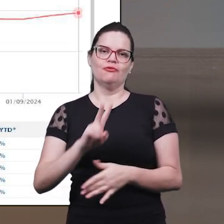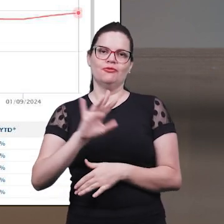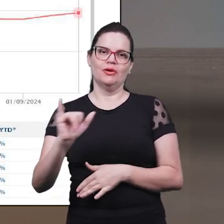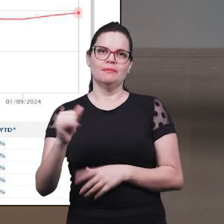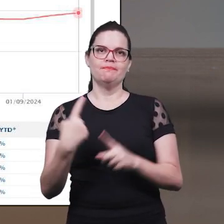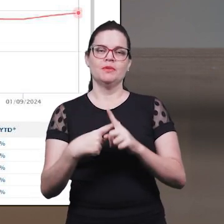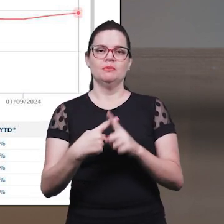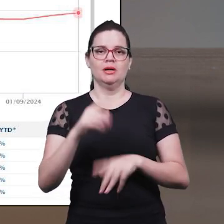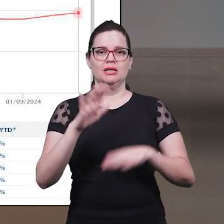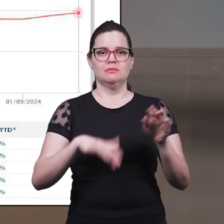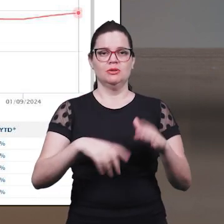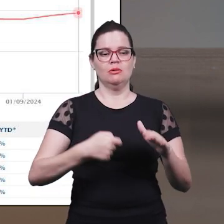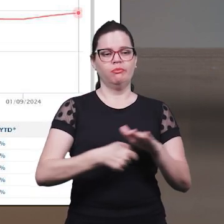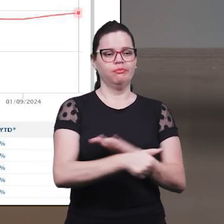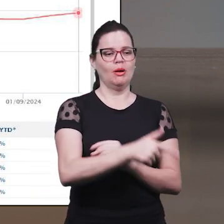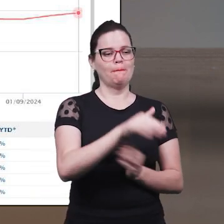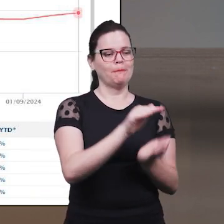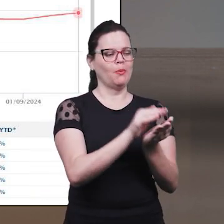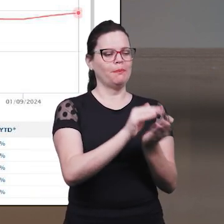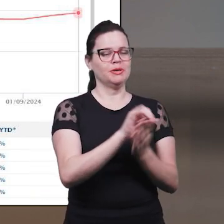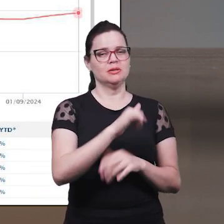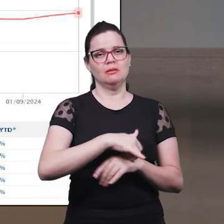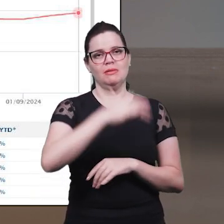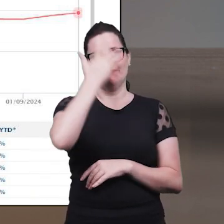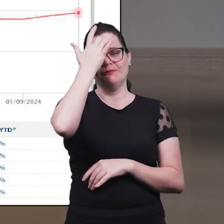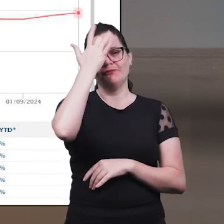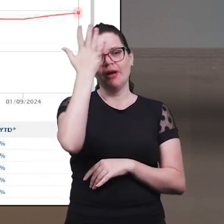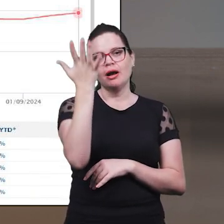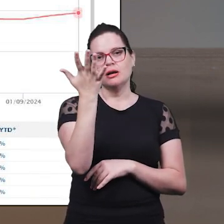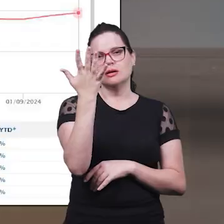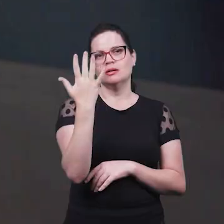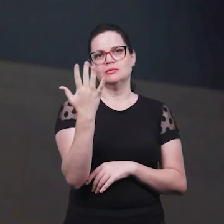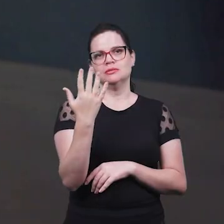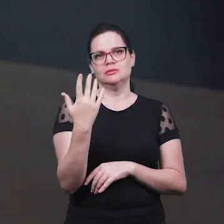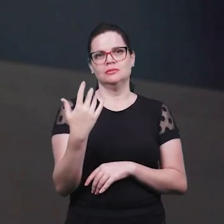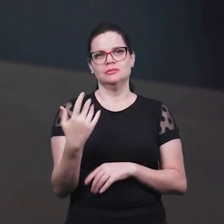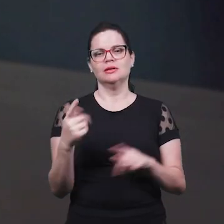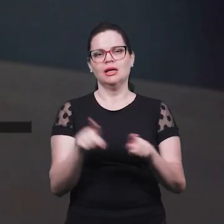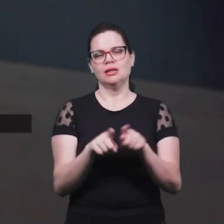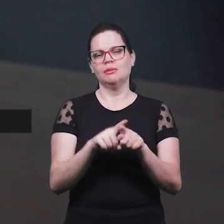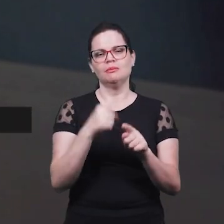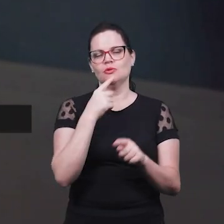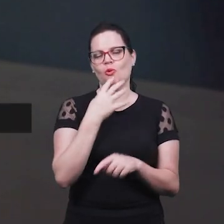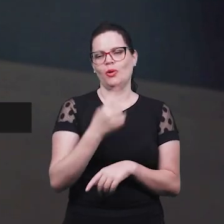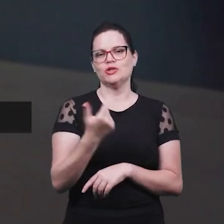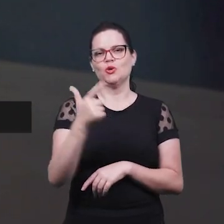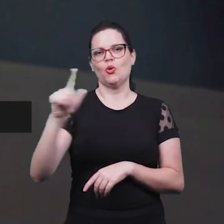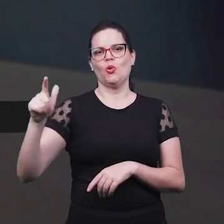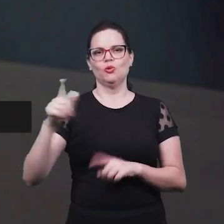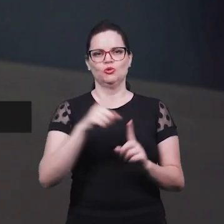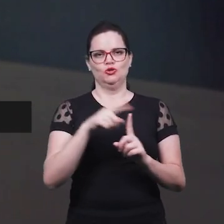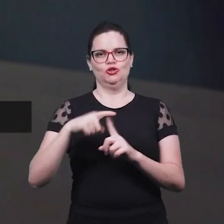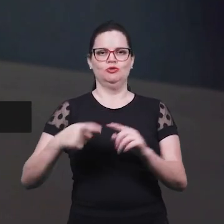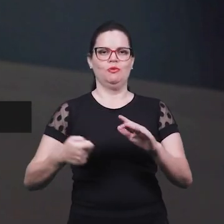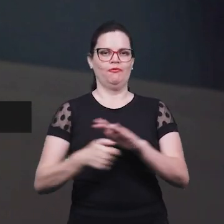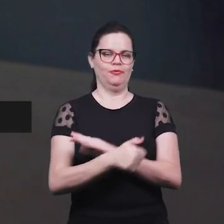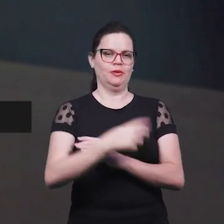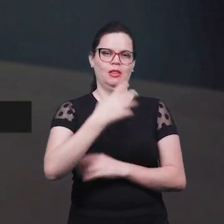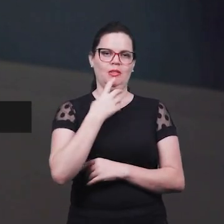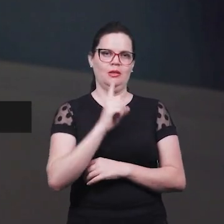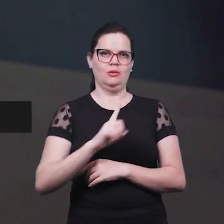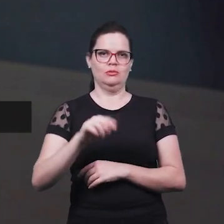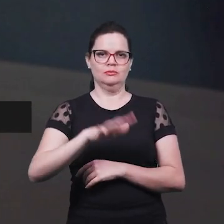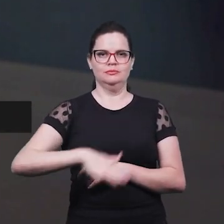aplicam em poupança. Por quê? Porque é o que está mais fácil, mais acesso, e até mesmo por desconhecer, né? As pessoas não conhecem